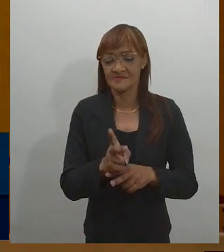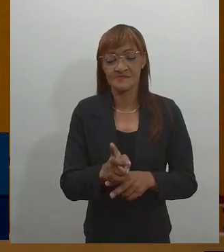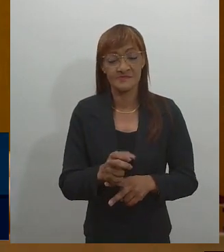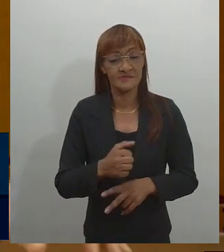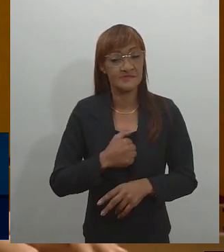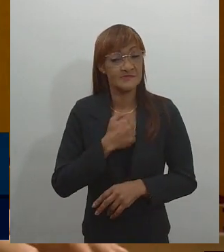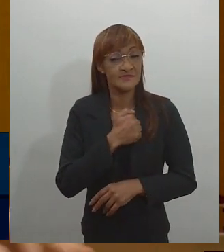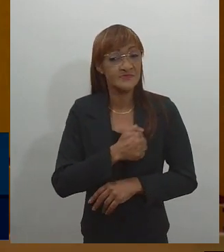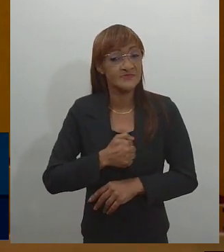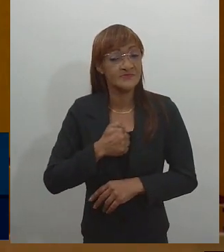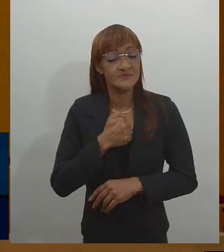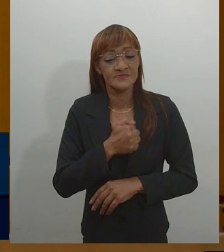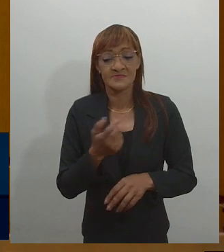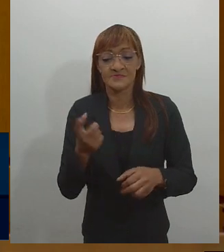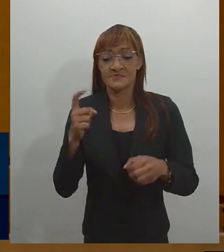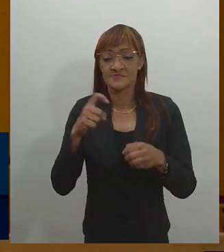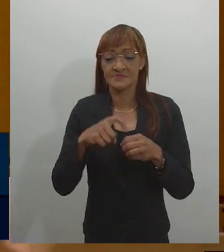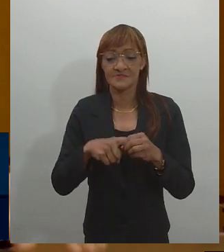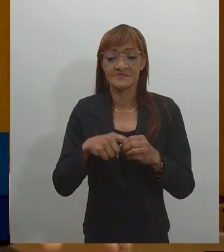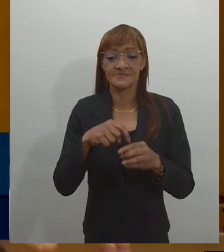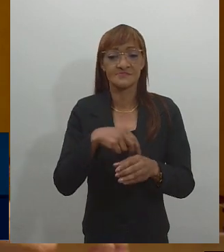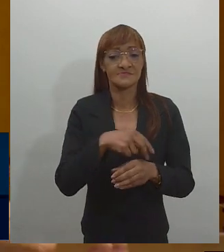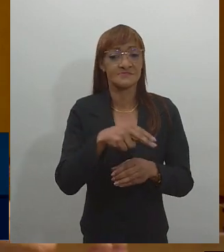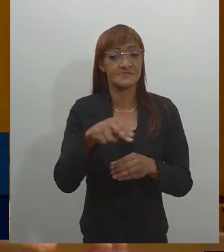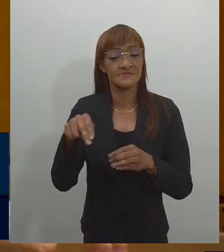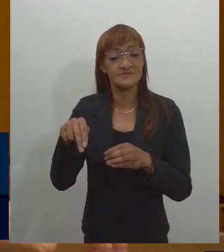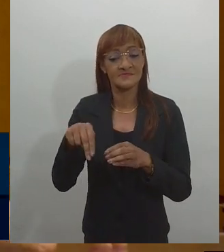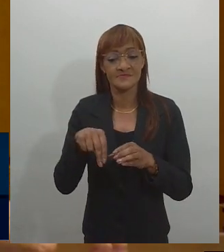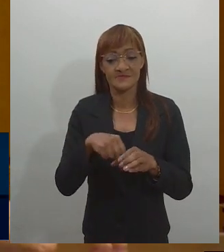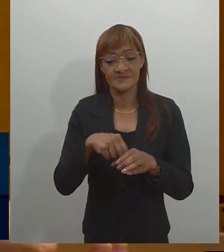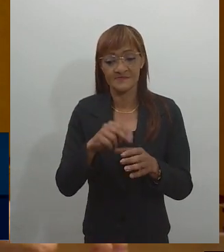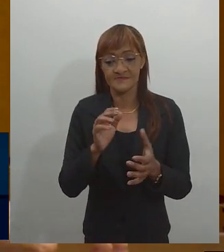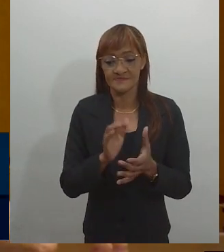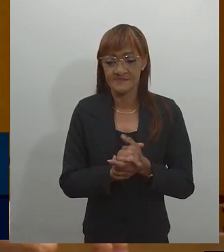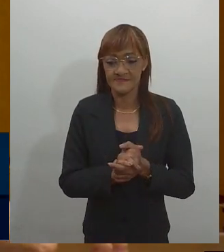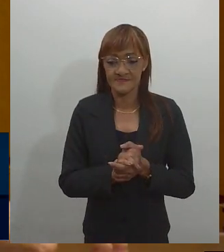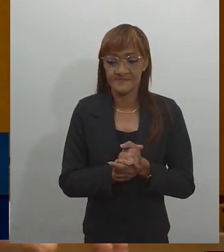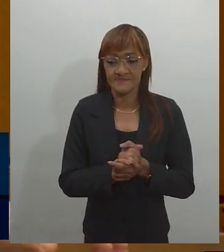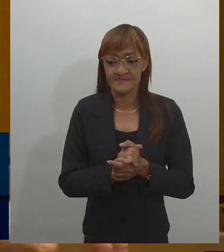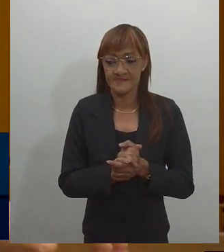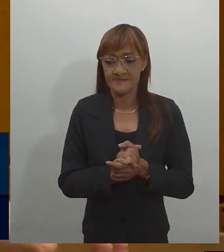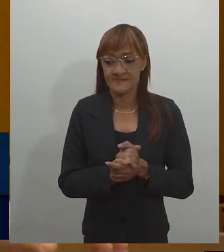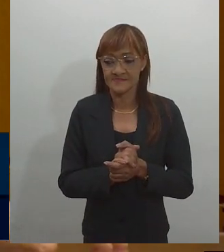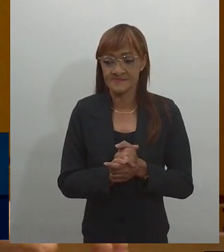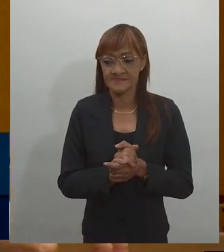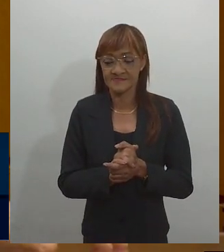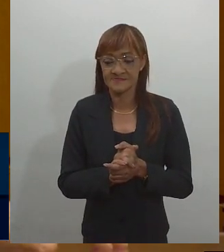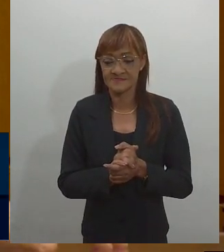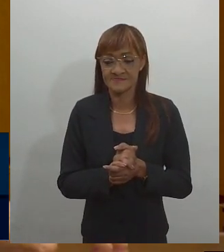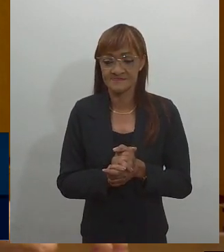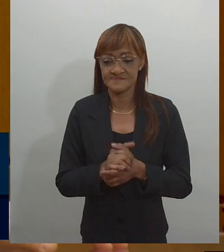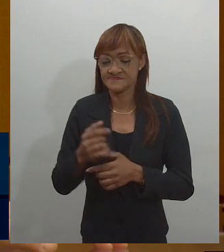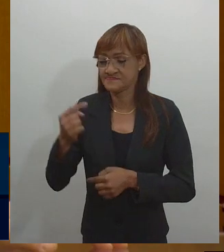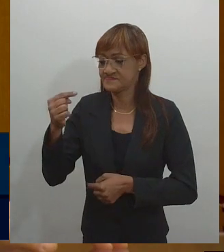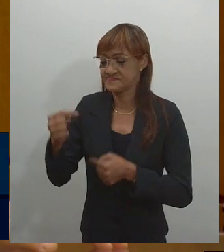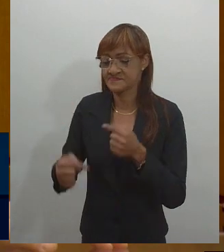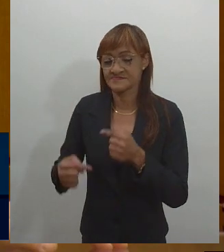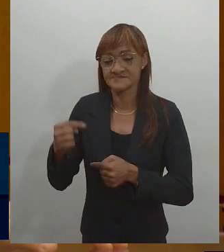tribuna, aos debates necessários. E, meu querido líder George